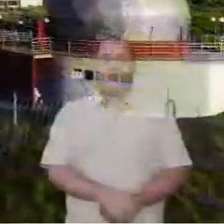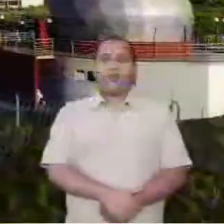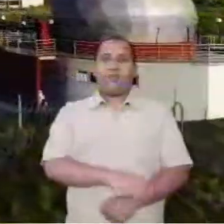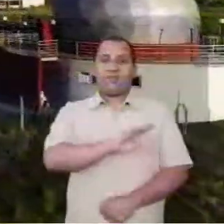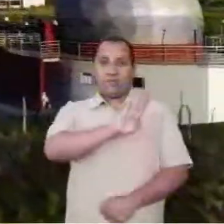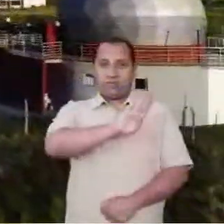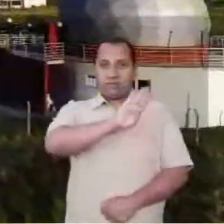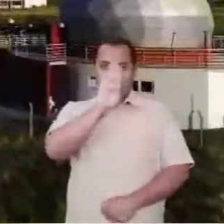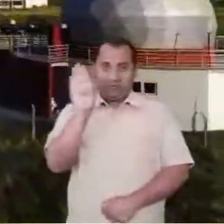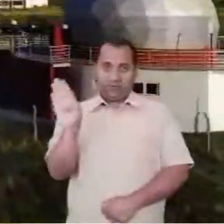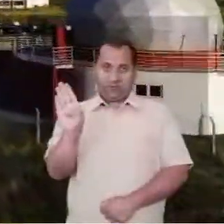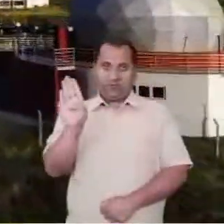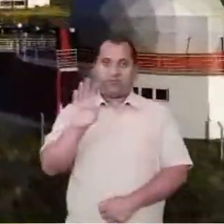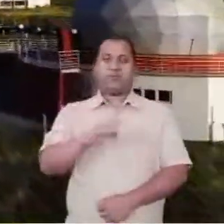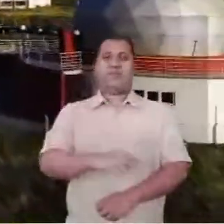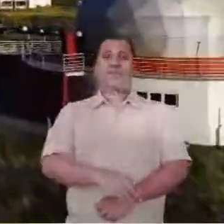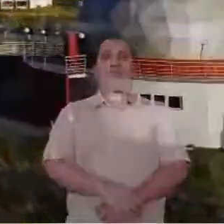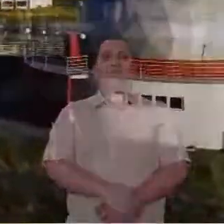Bagé.